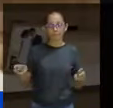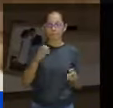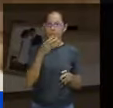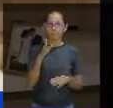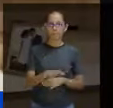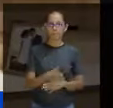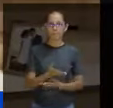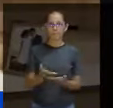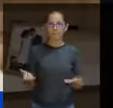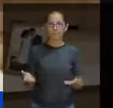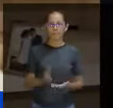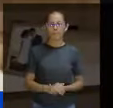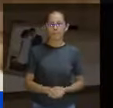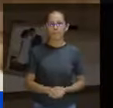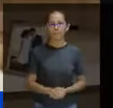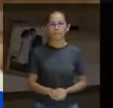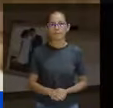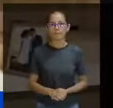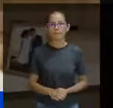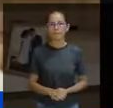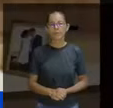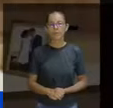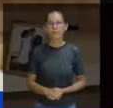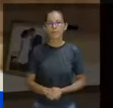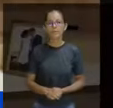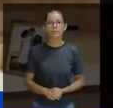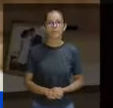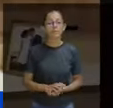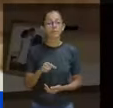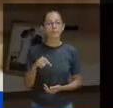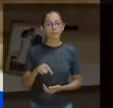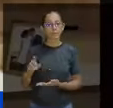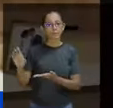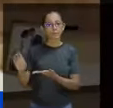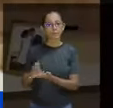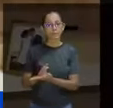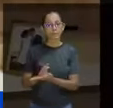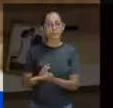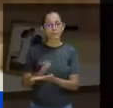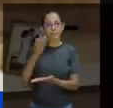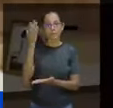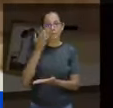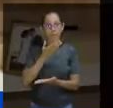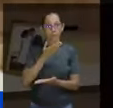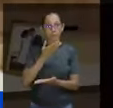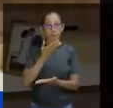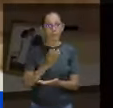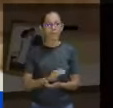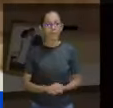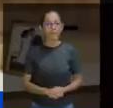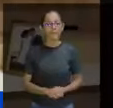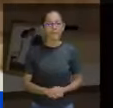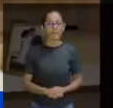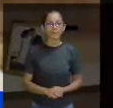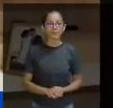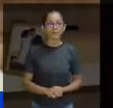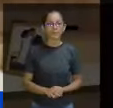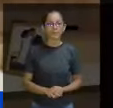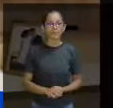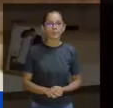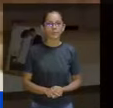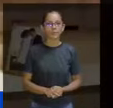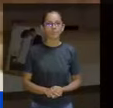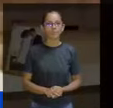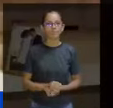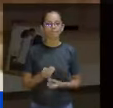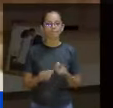gravata preta. É o fundo estante de livros. Essa daqui é uma prestação de contas extremamente peculiar. Como é de